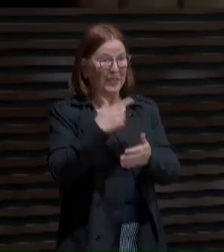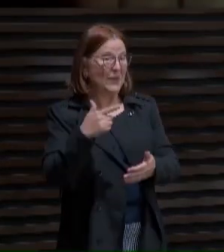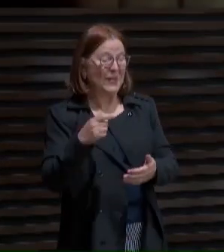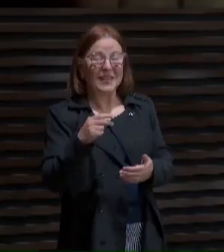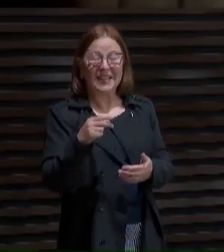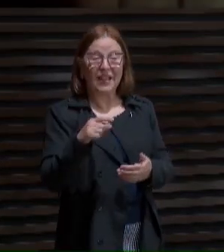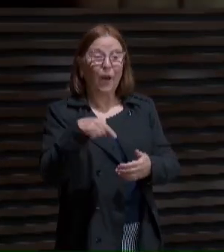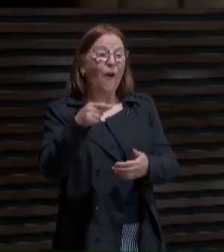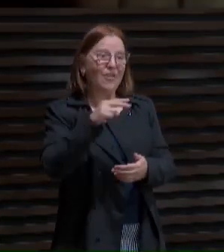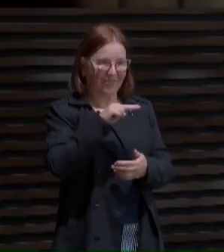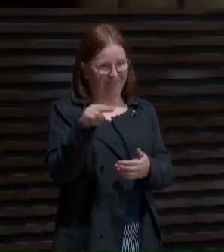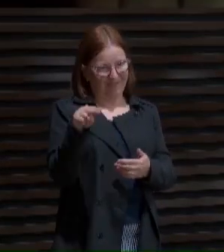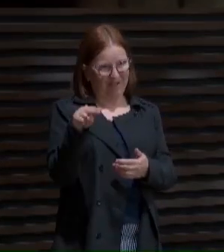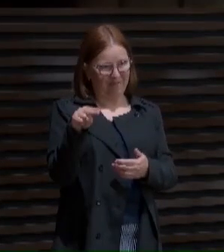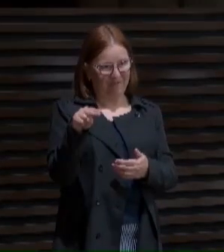há